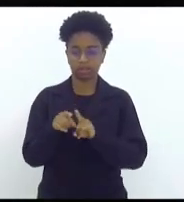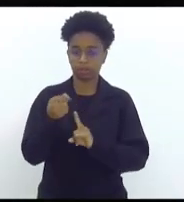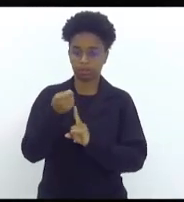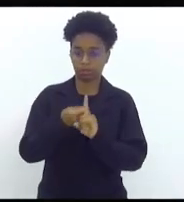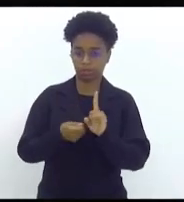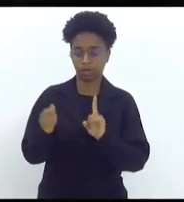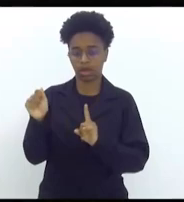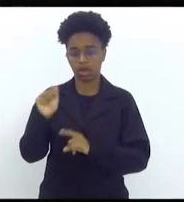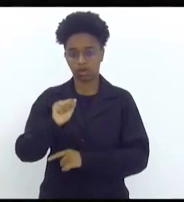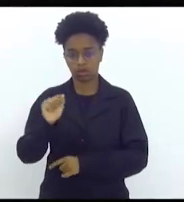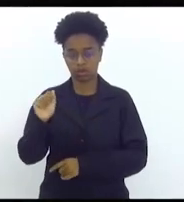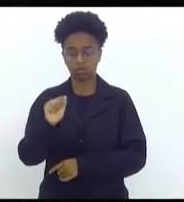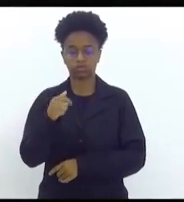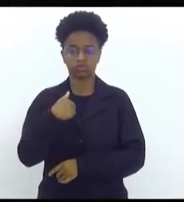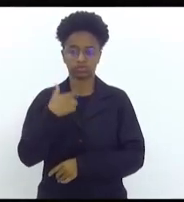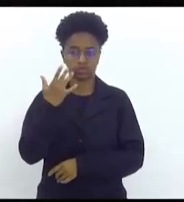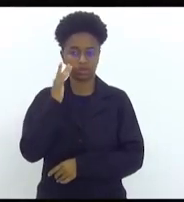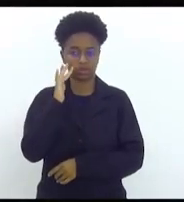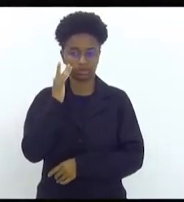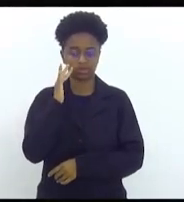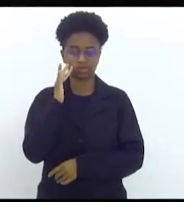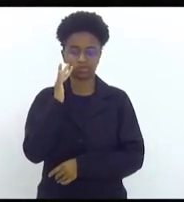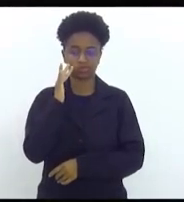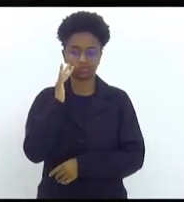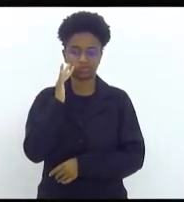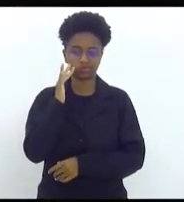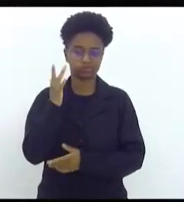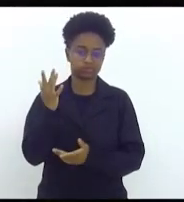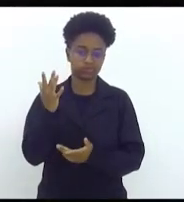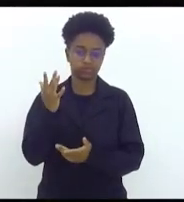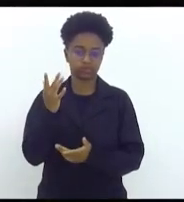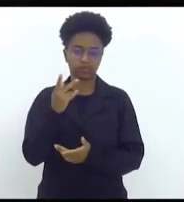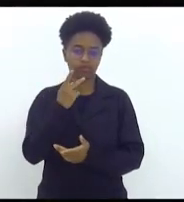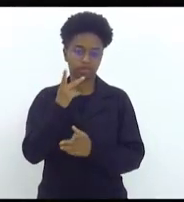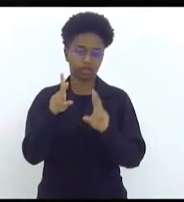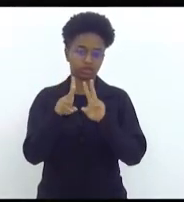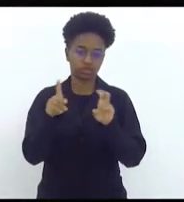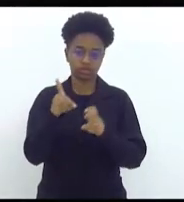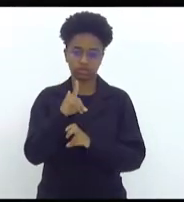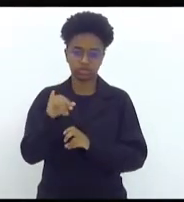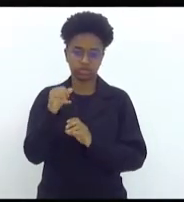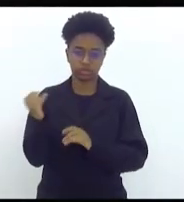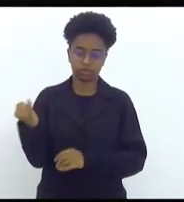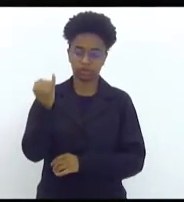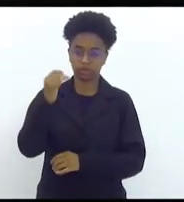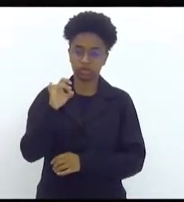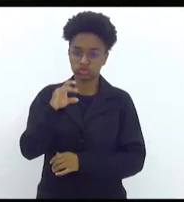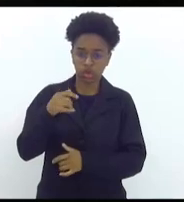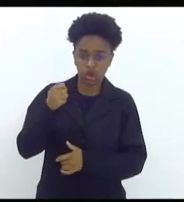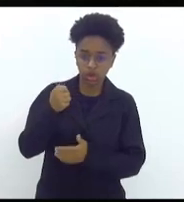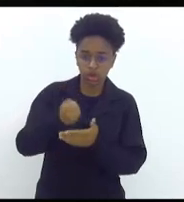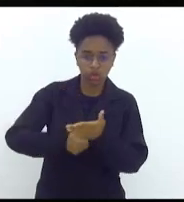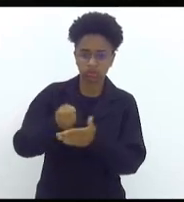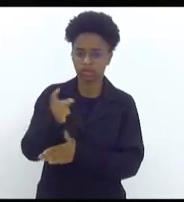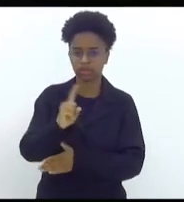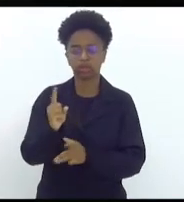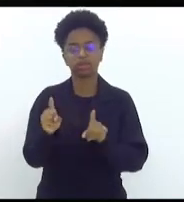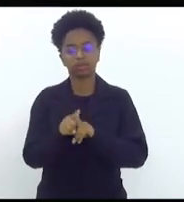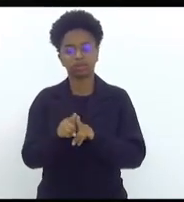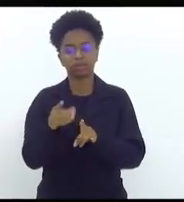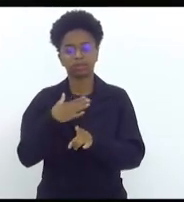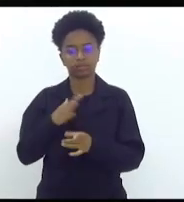agosto acho que fala muito sobre datas simbólicas não só para luta mais para minha própria trajetória